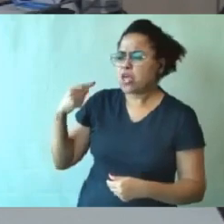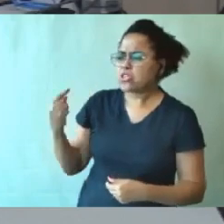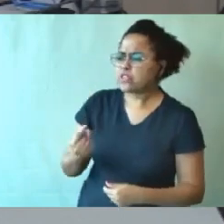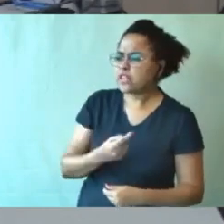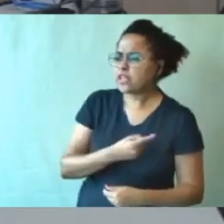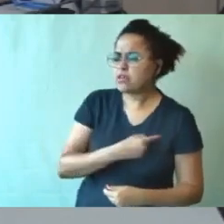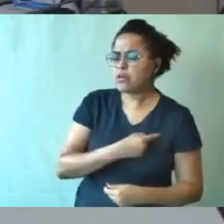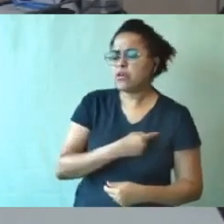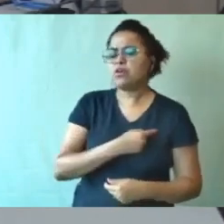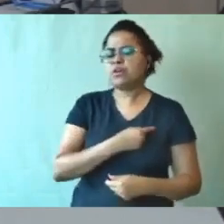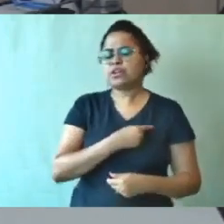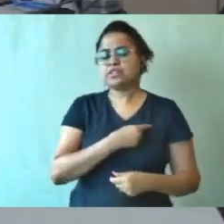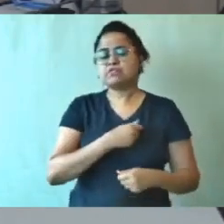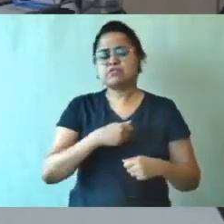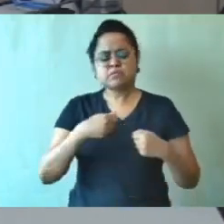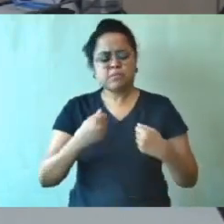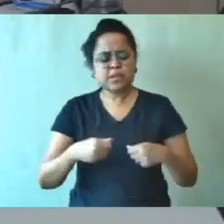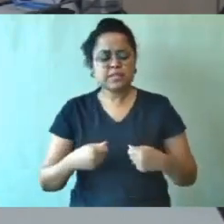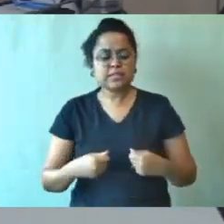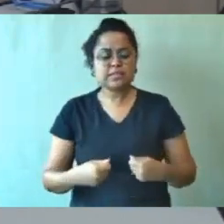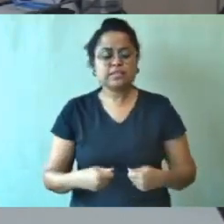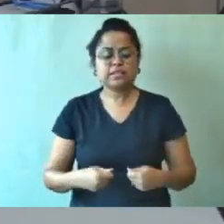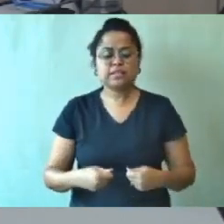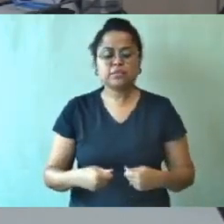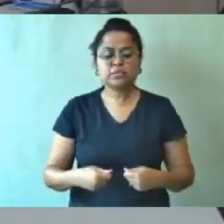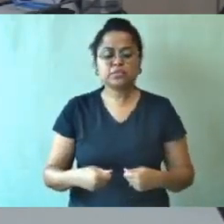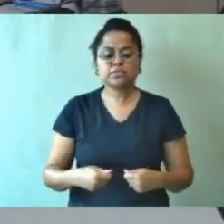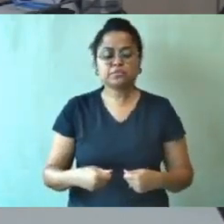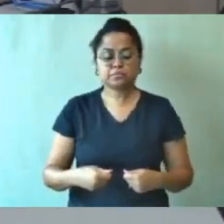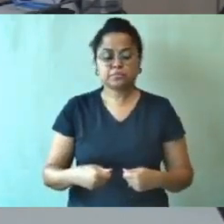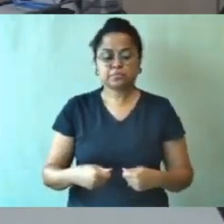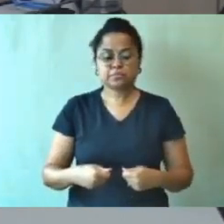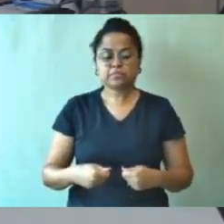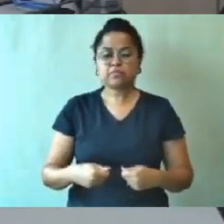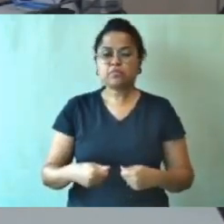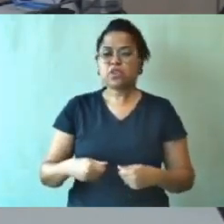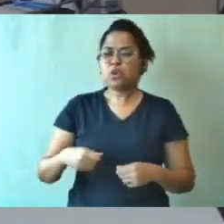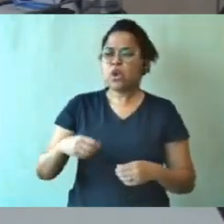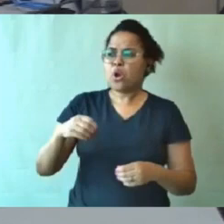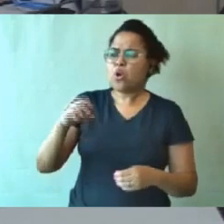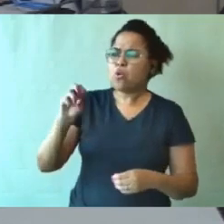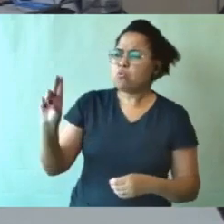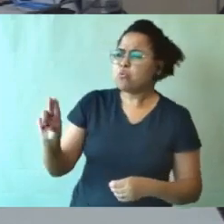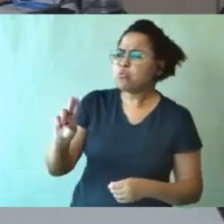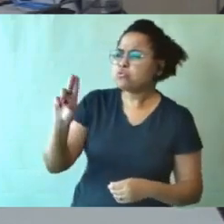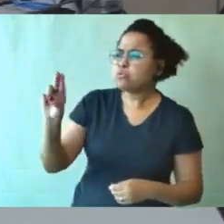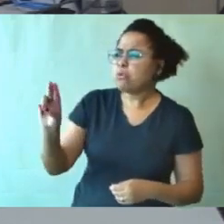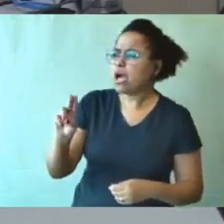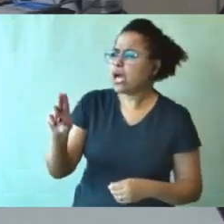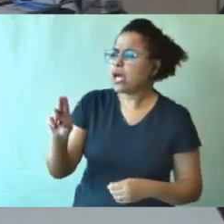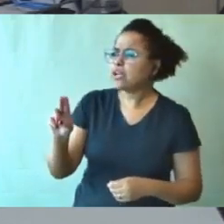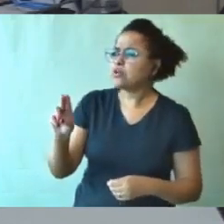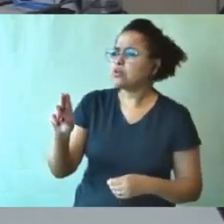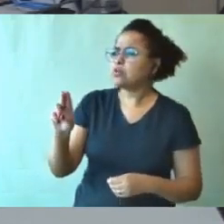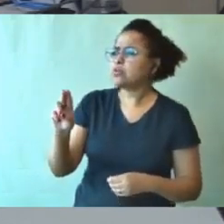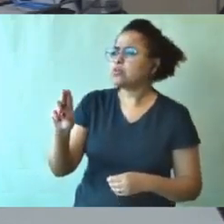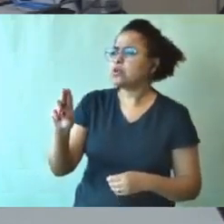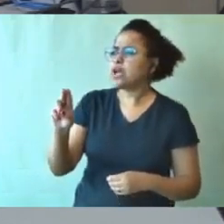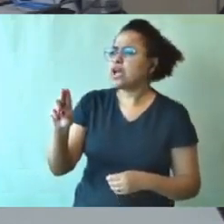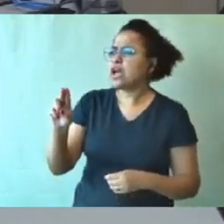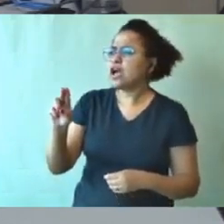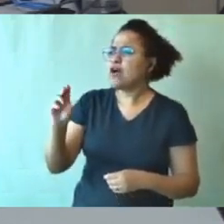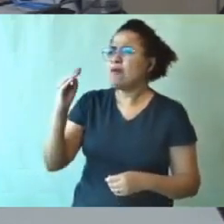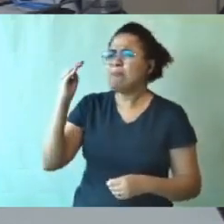gente precisa de colocar o usuário, o cliente, realmente como o